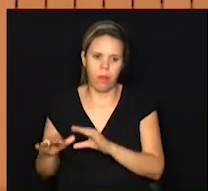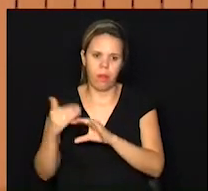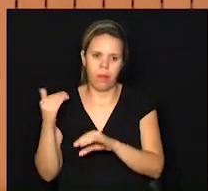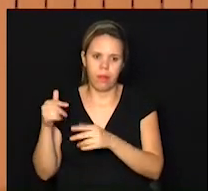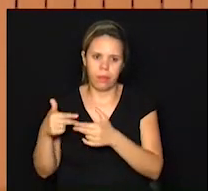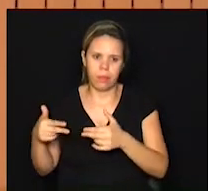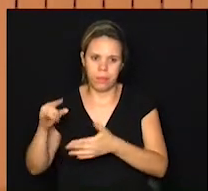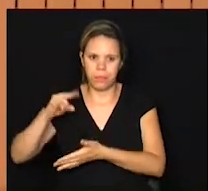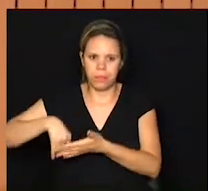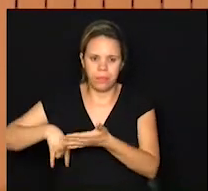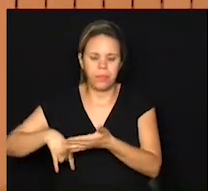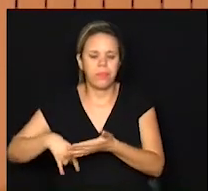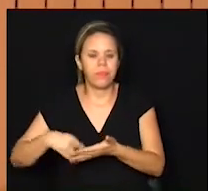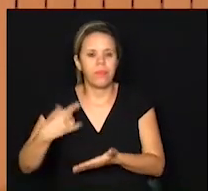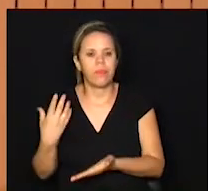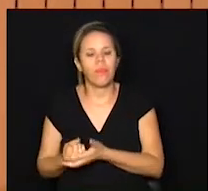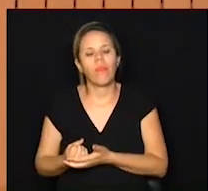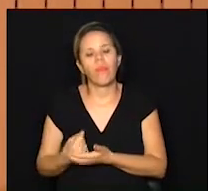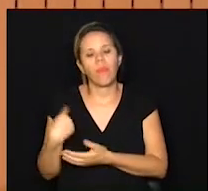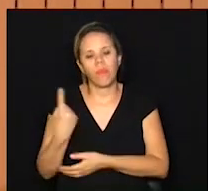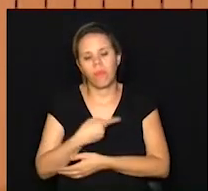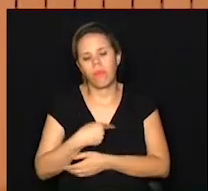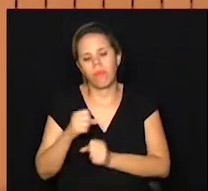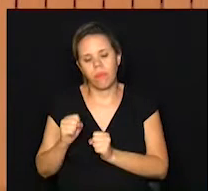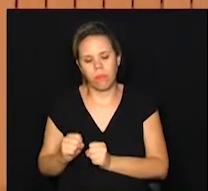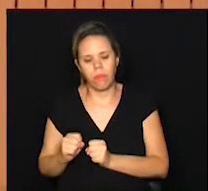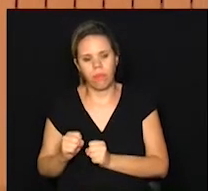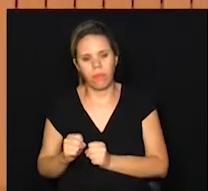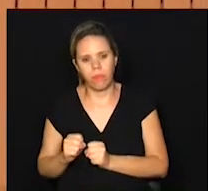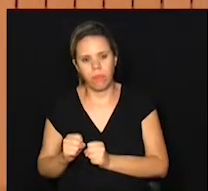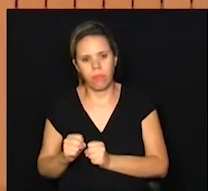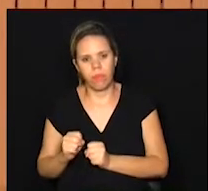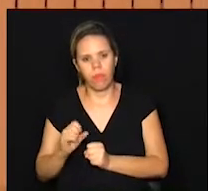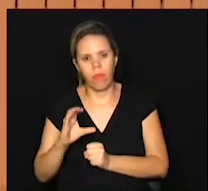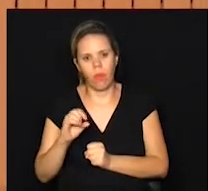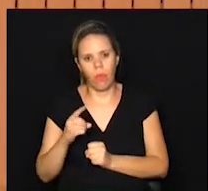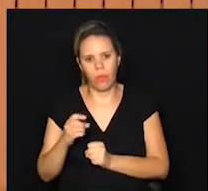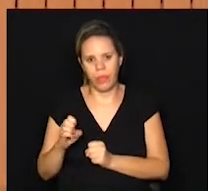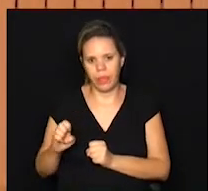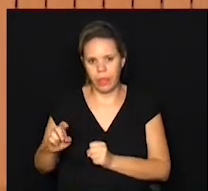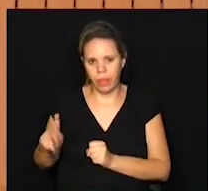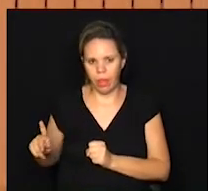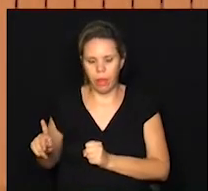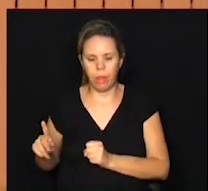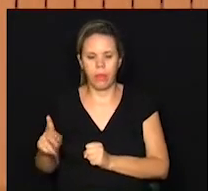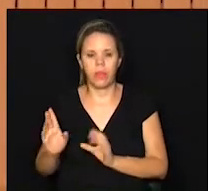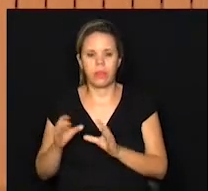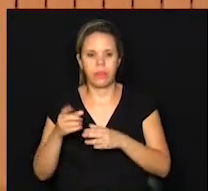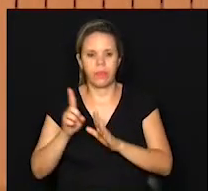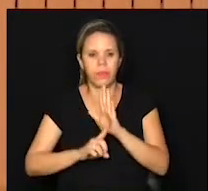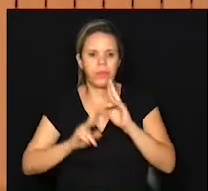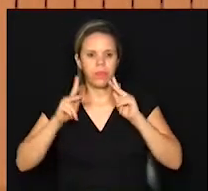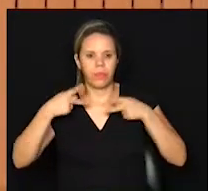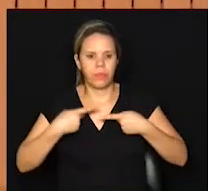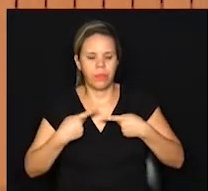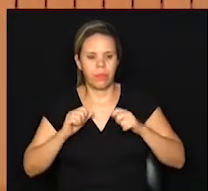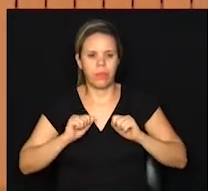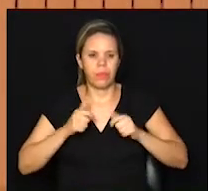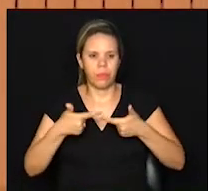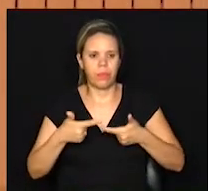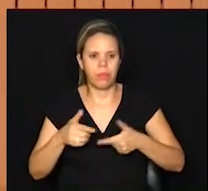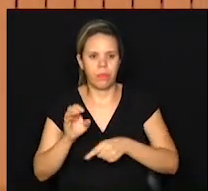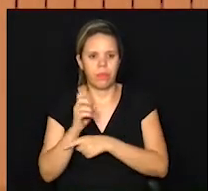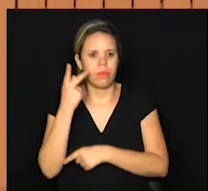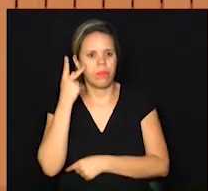essa documentação, para que a gente possa, a CONDEP, a Comissão de Direitos Humanos da Assembleia Legislativa aqui do Estado de